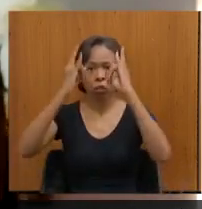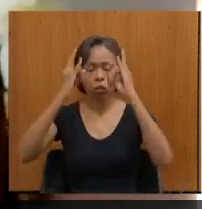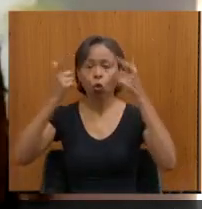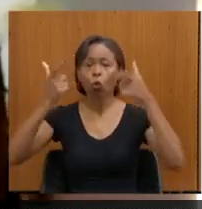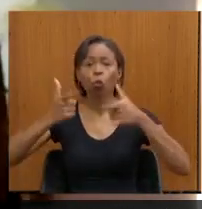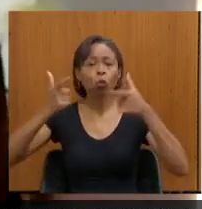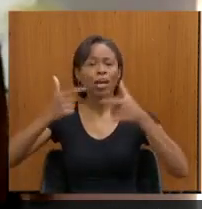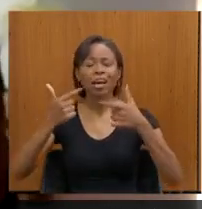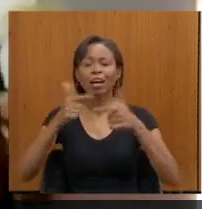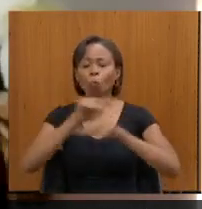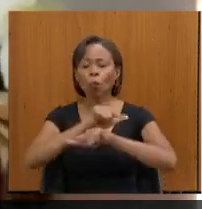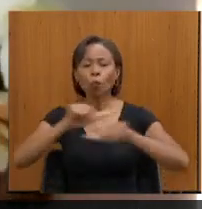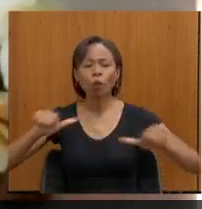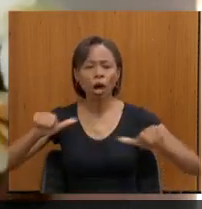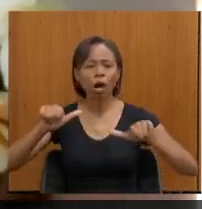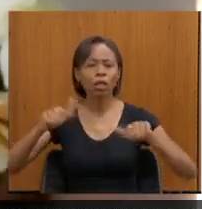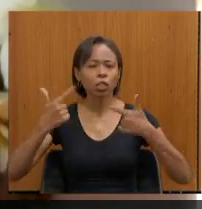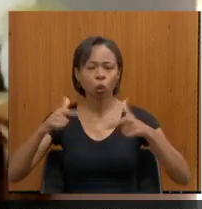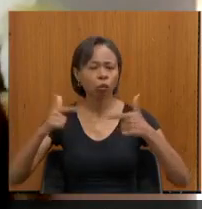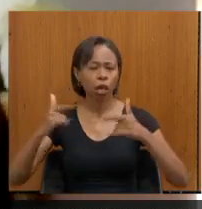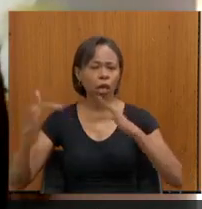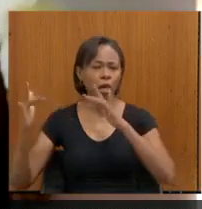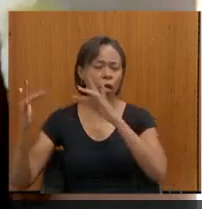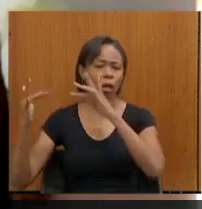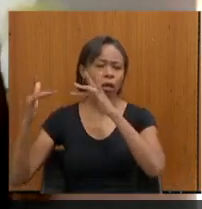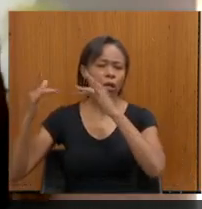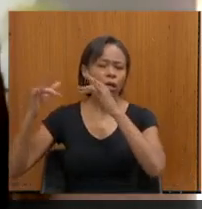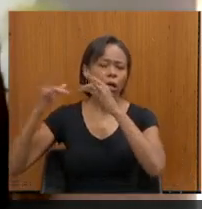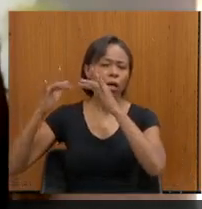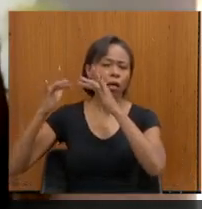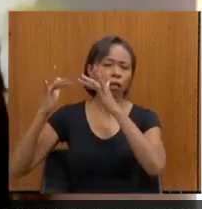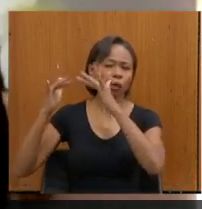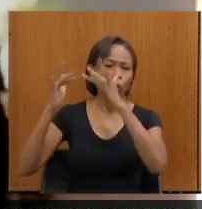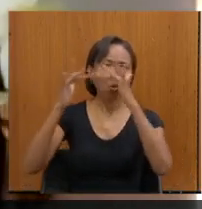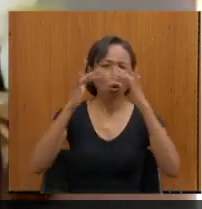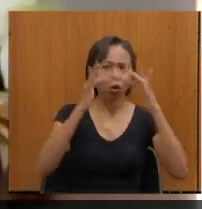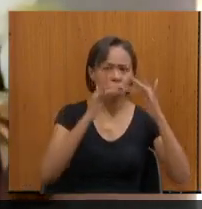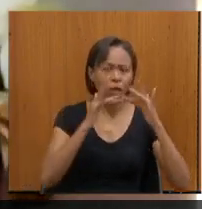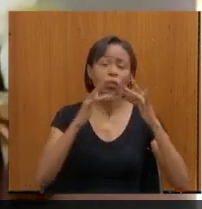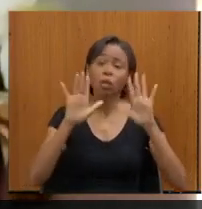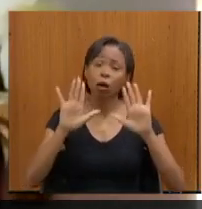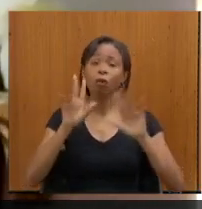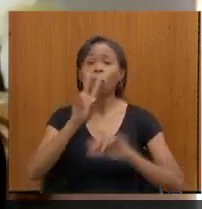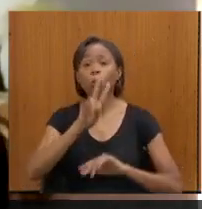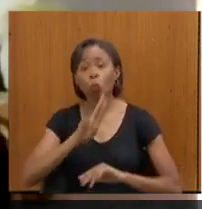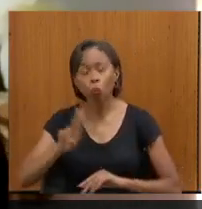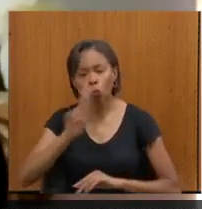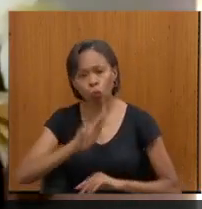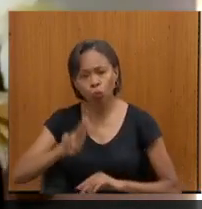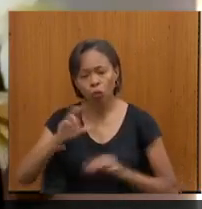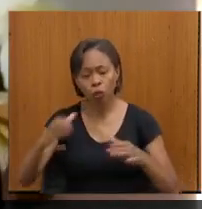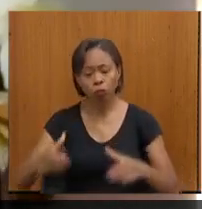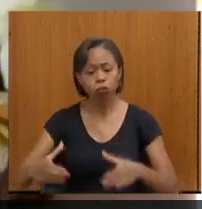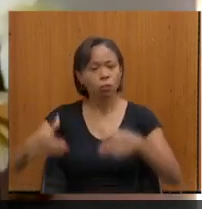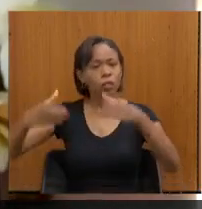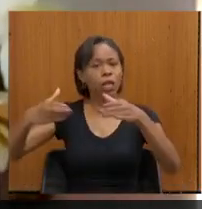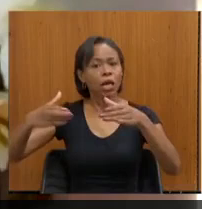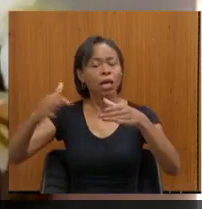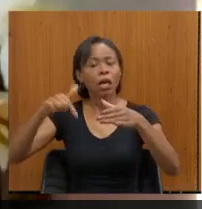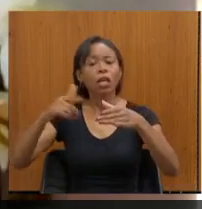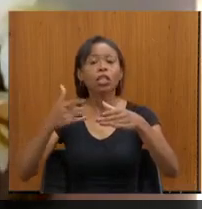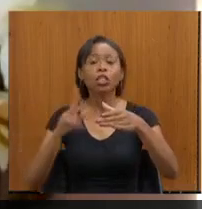transmissão vai usar os tanques de hidrogênio E logicamente pode perfeitamente